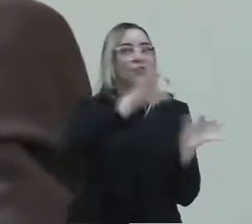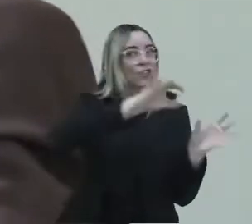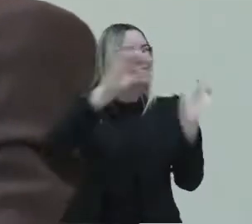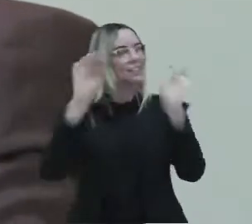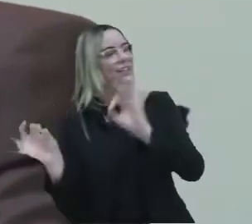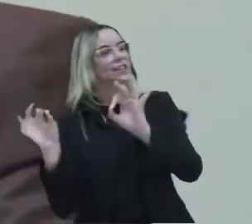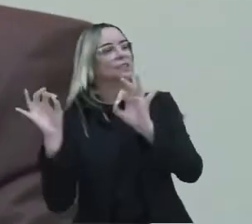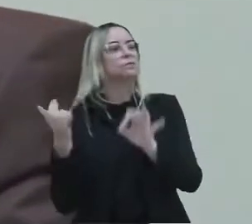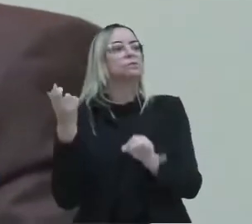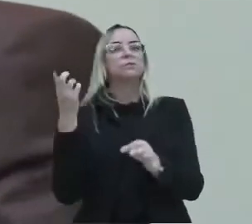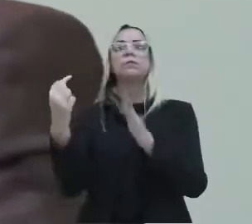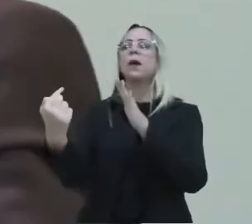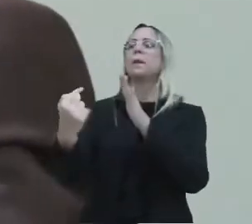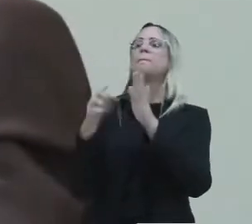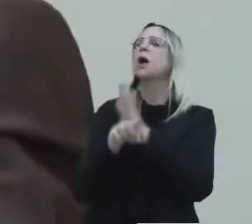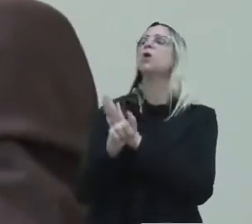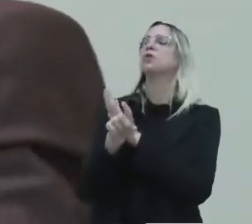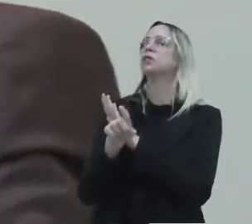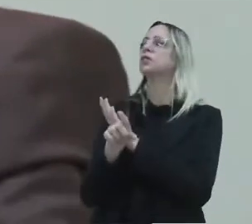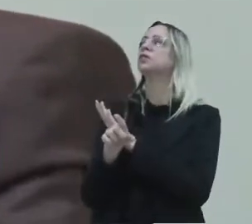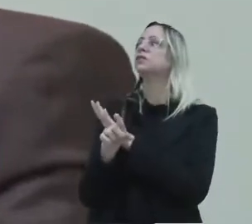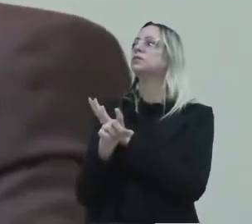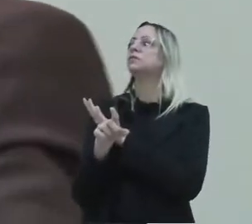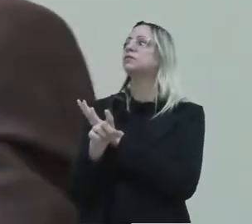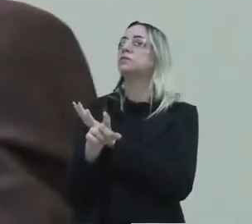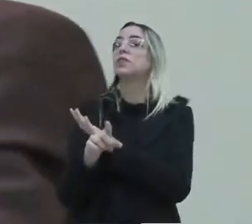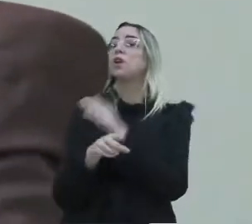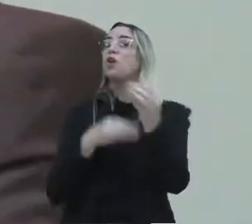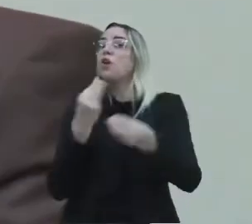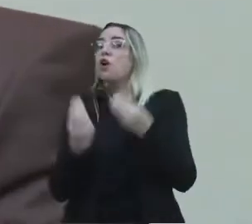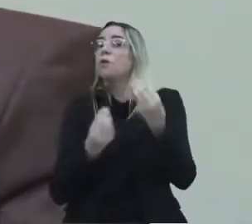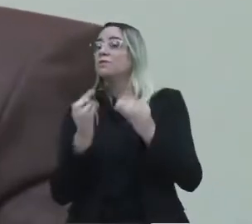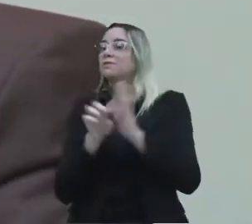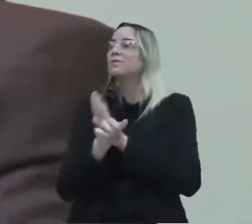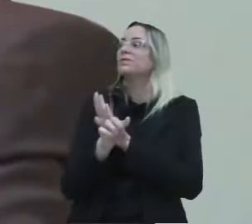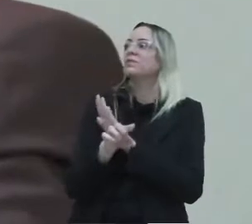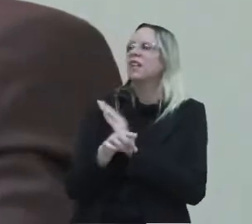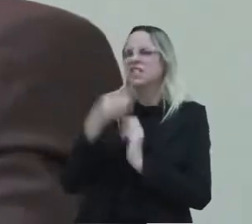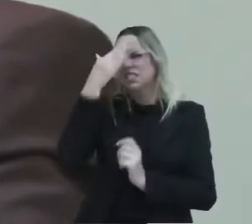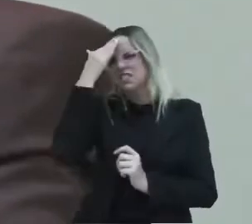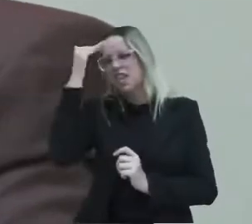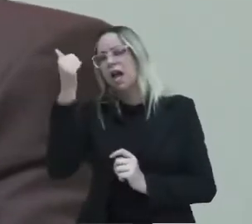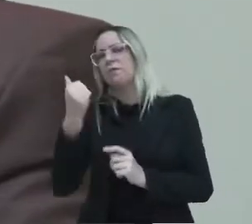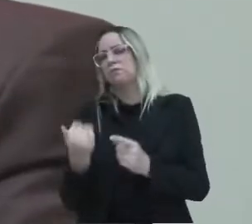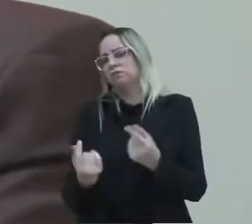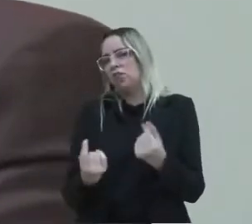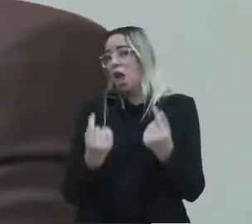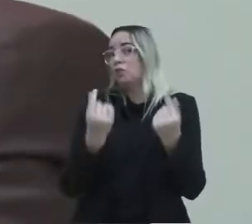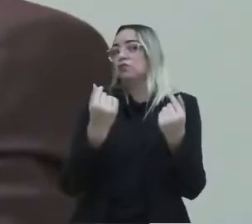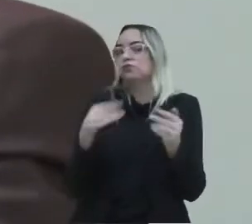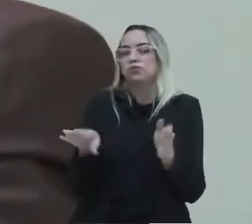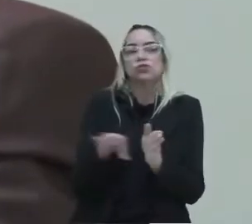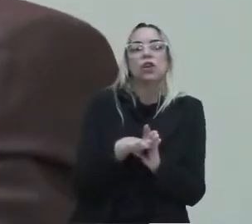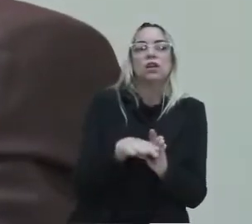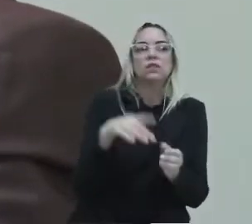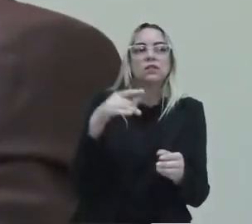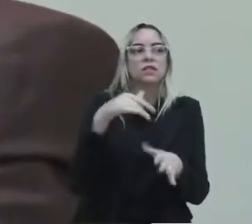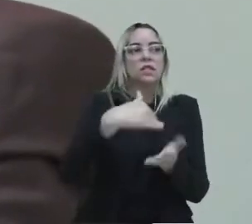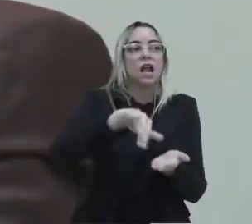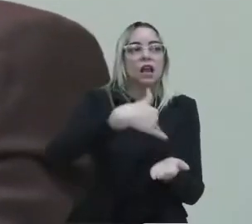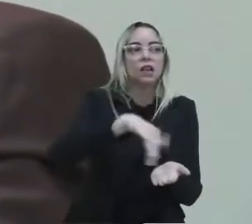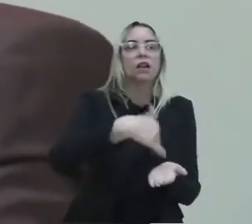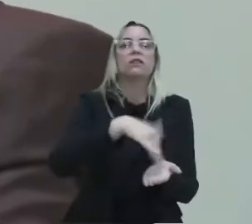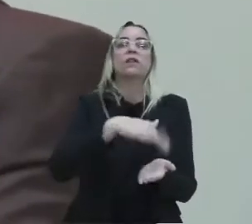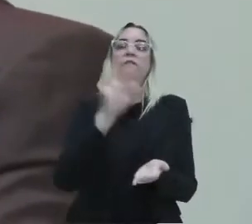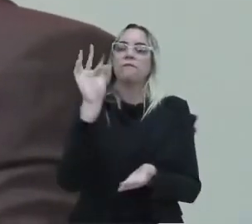As minhas perguntas, inicialmente, se dão da seguinte forma. Sabemos que todos os recursos que chegam à Secretaria da Educação, especificamente o